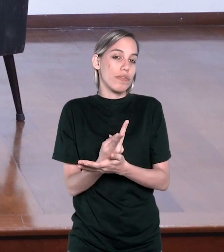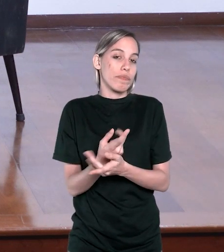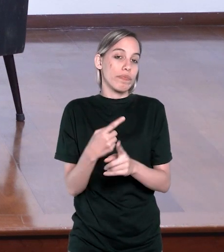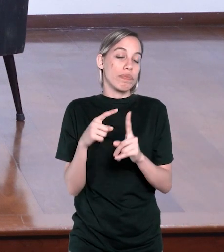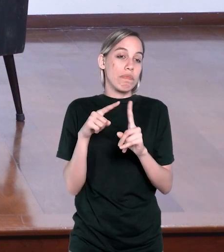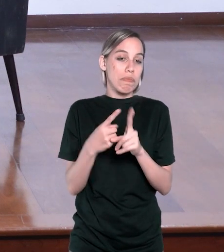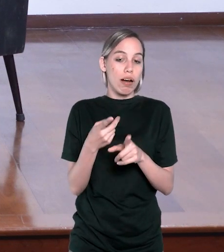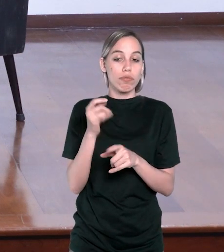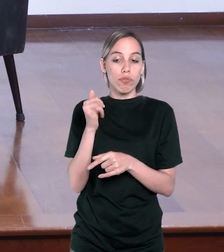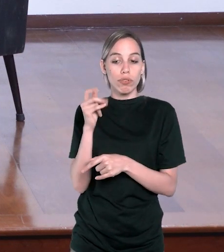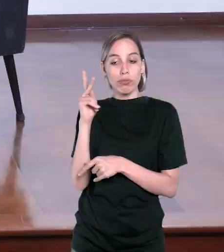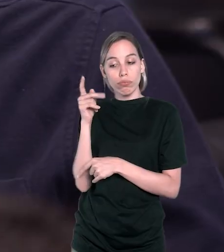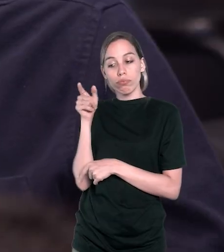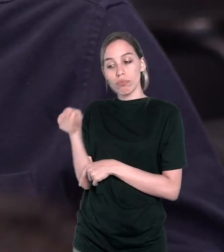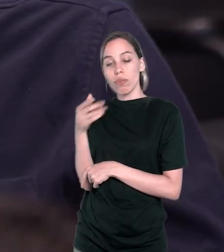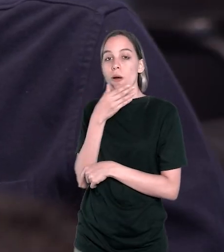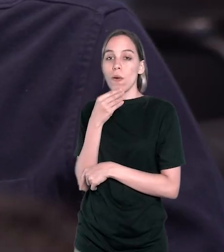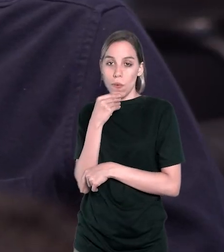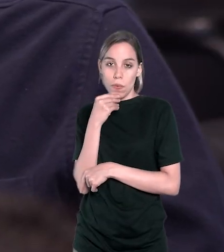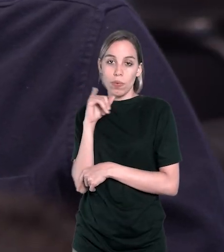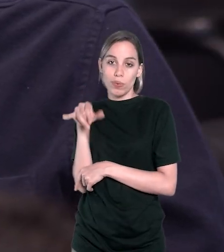pouco menos